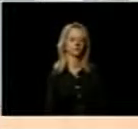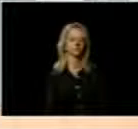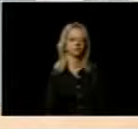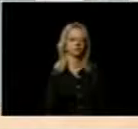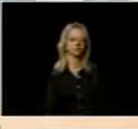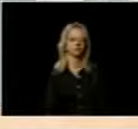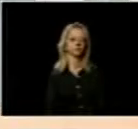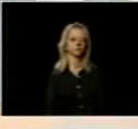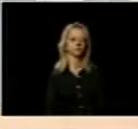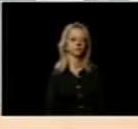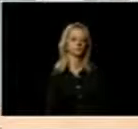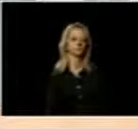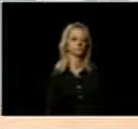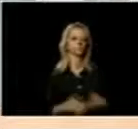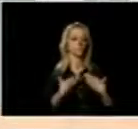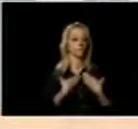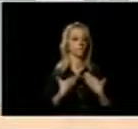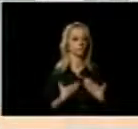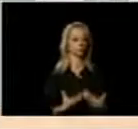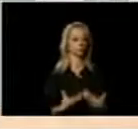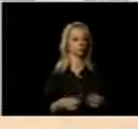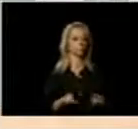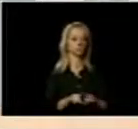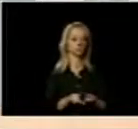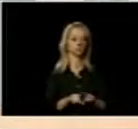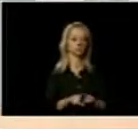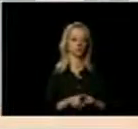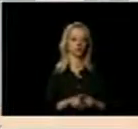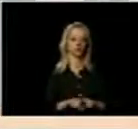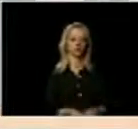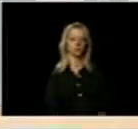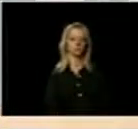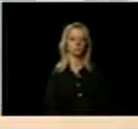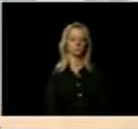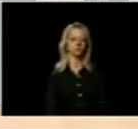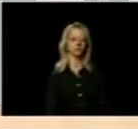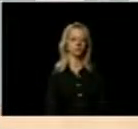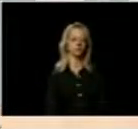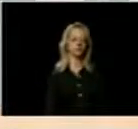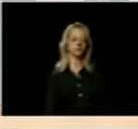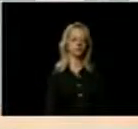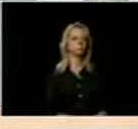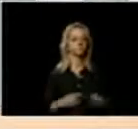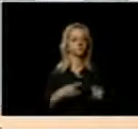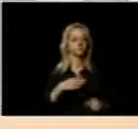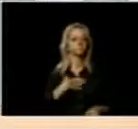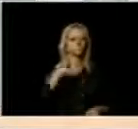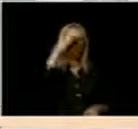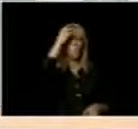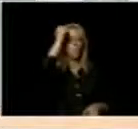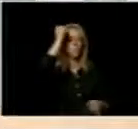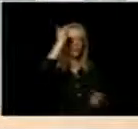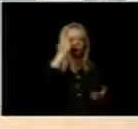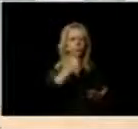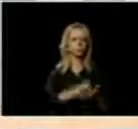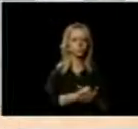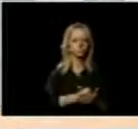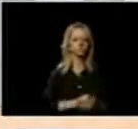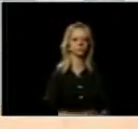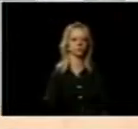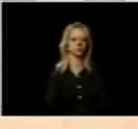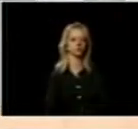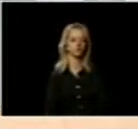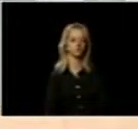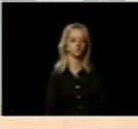mesma postura. Então isso me preocupa muito, porque talvez quem vai ter a